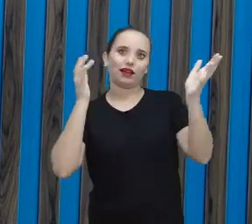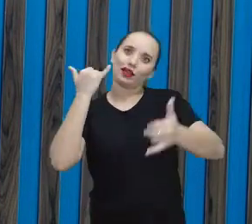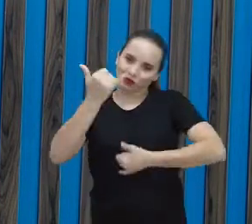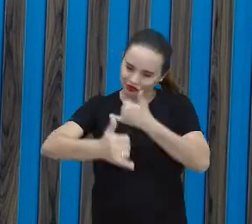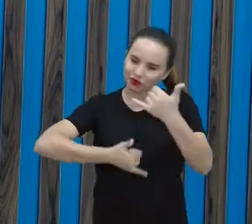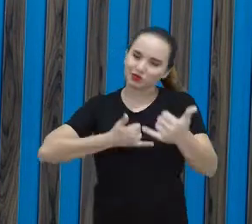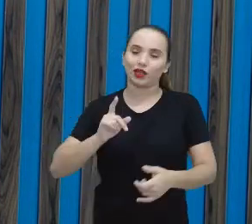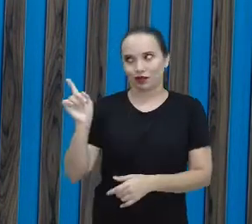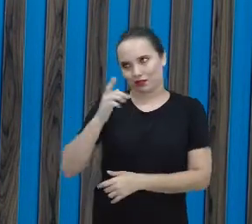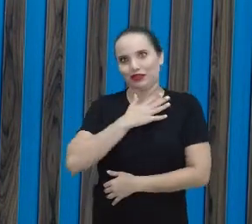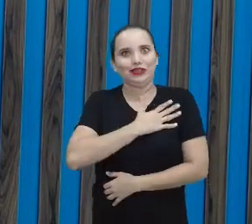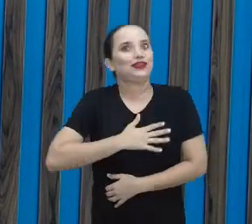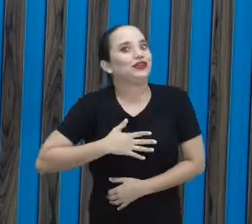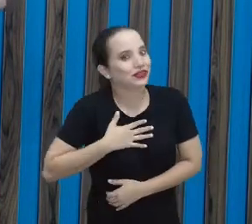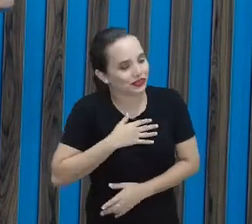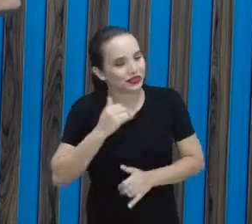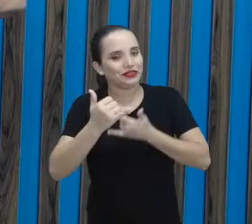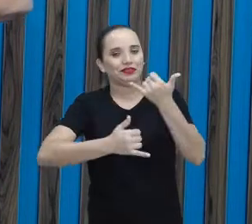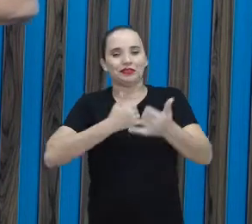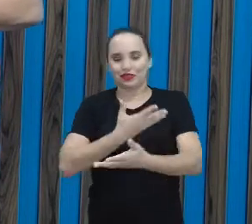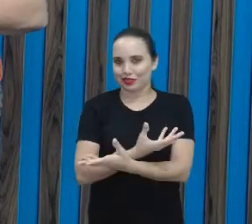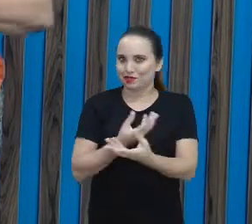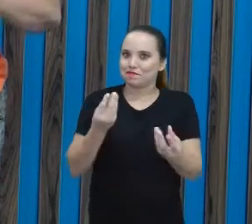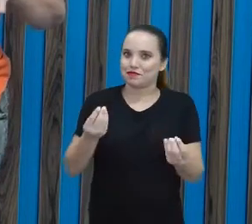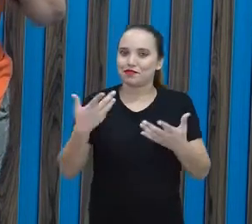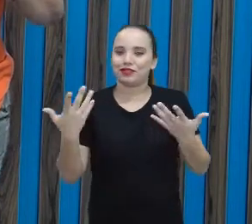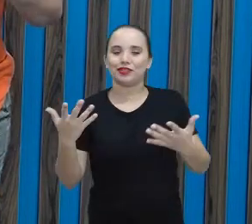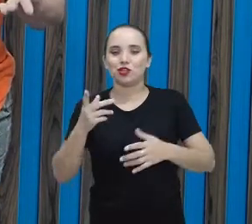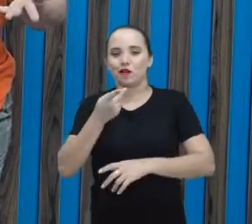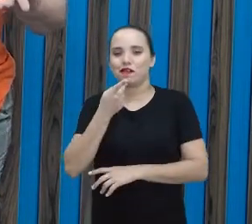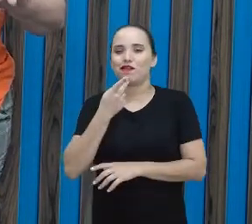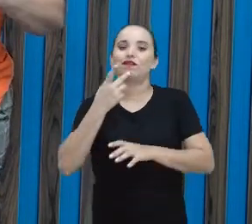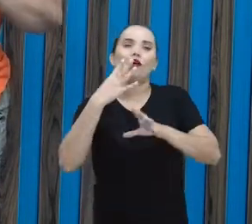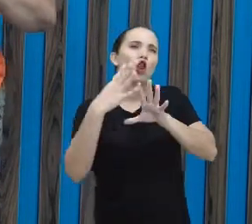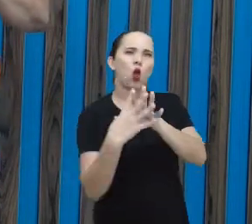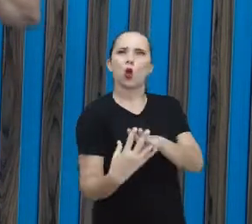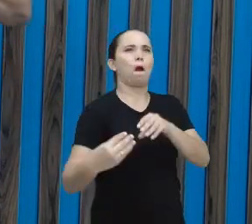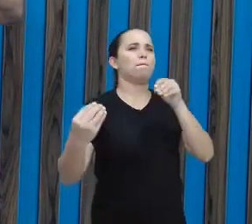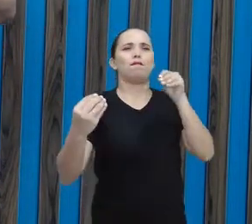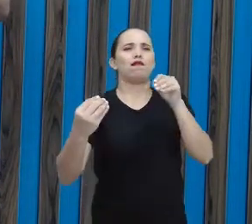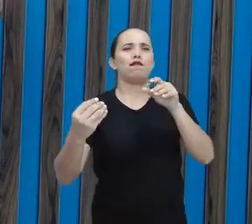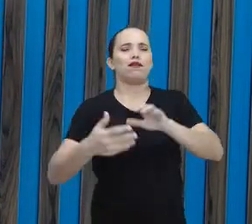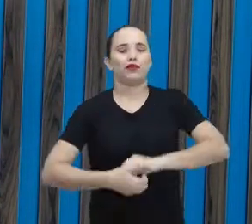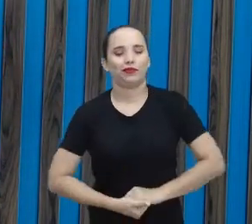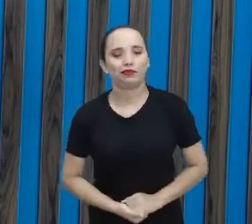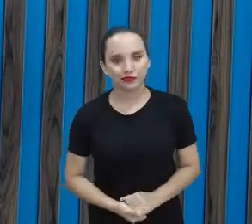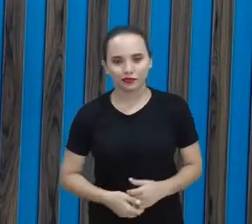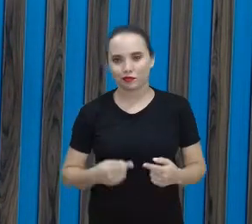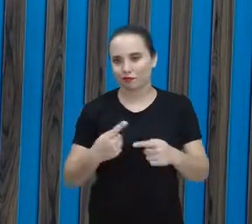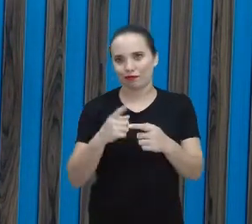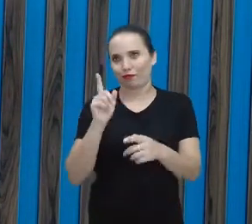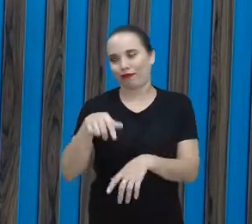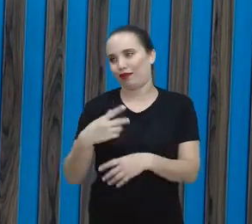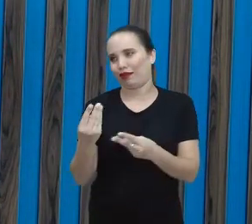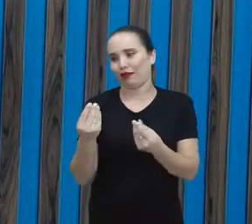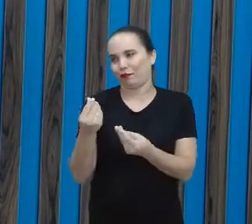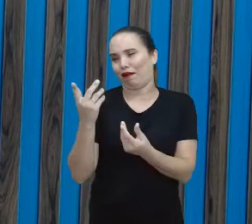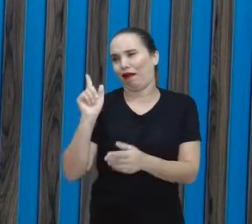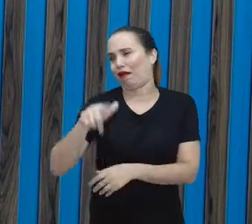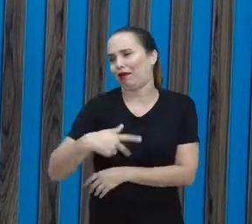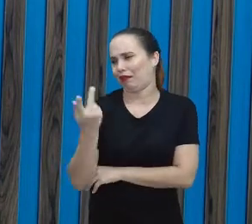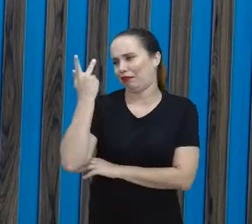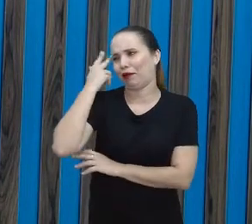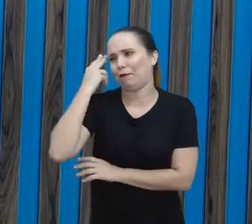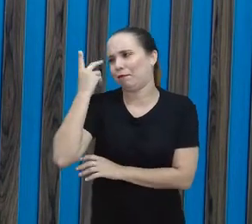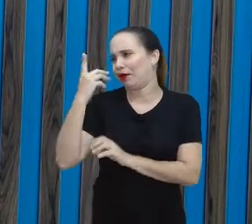porque ele gosta muito de fazer graça. Então, ele diz, eu copio, assim, como se fosse uma coisa assim, né, normal, não se